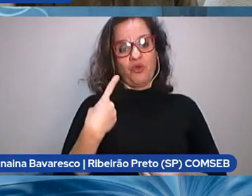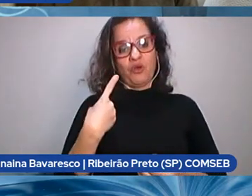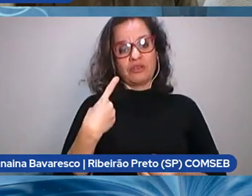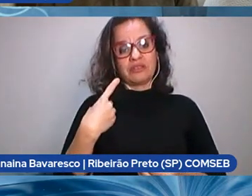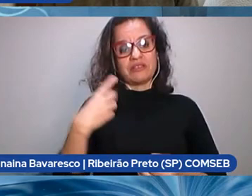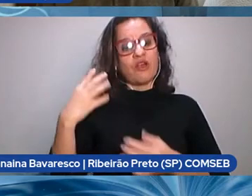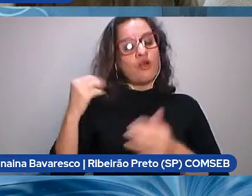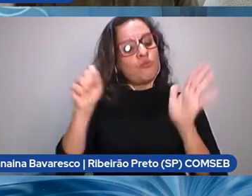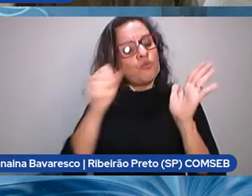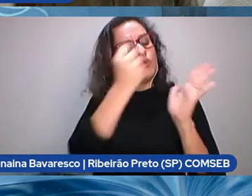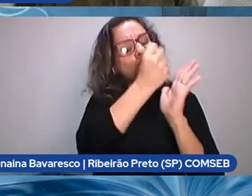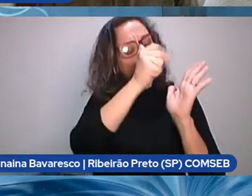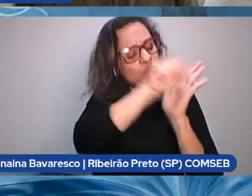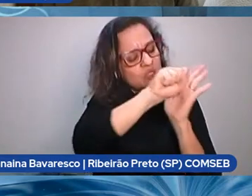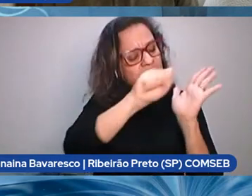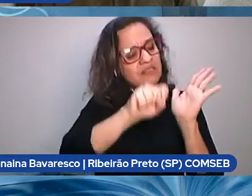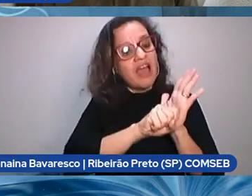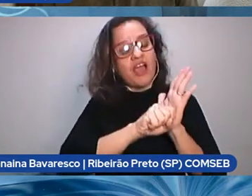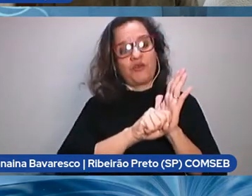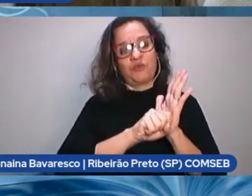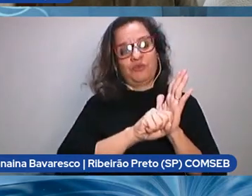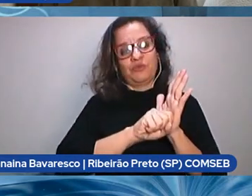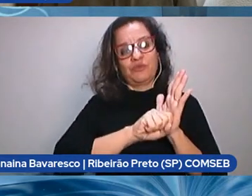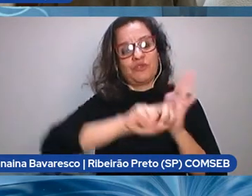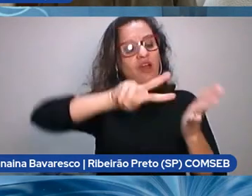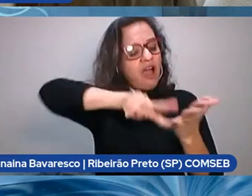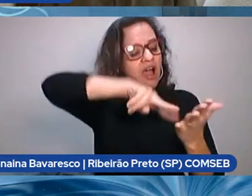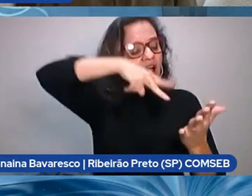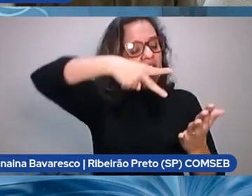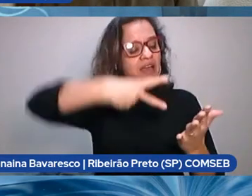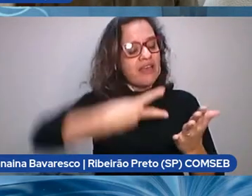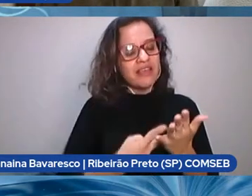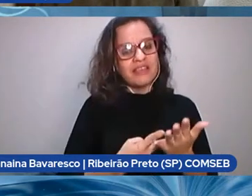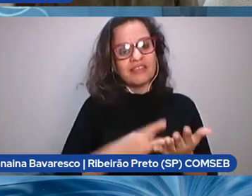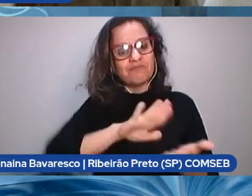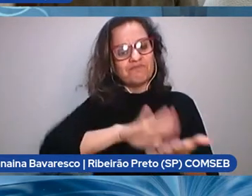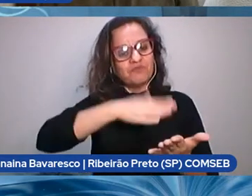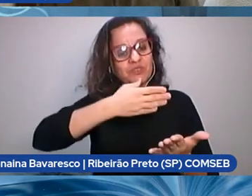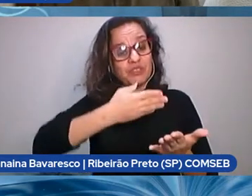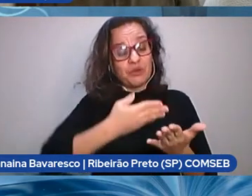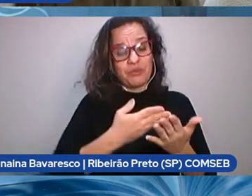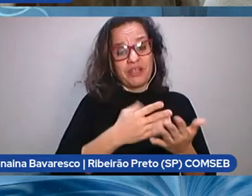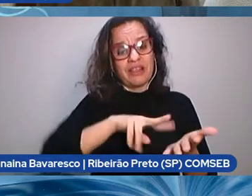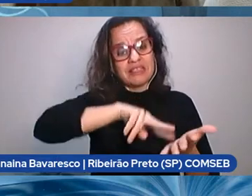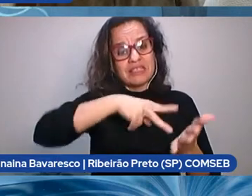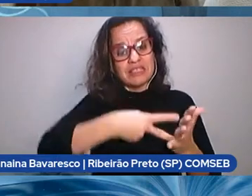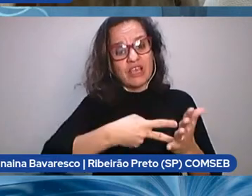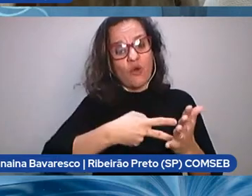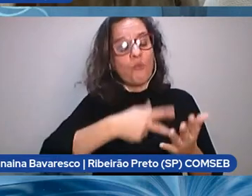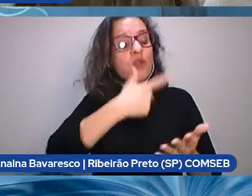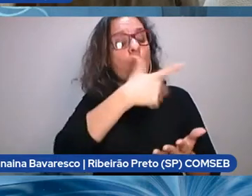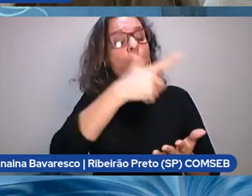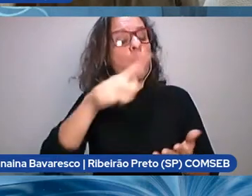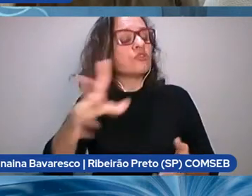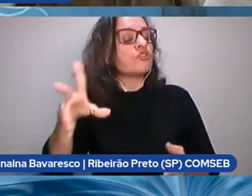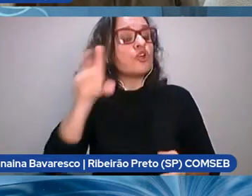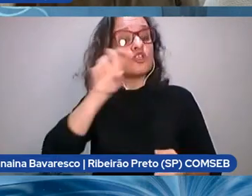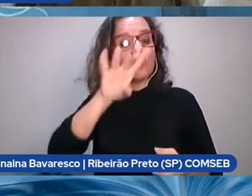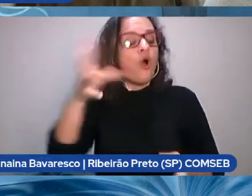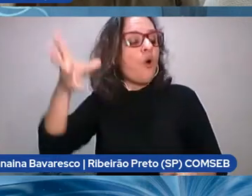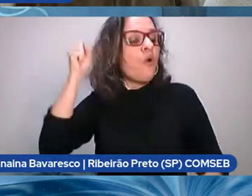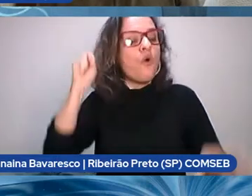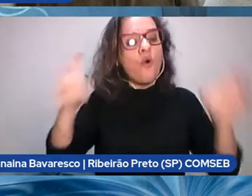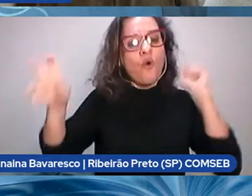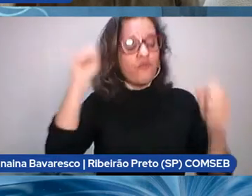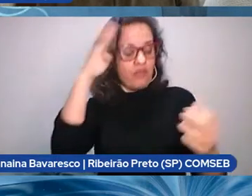muitos séculos, a interpretação das coisas religiosas para outros. Nós só ouvimos e